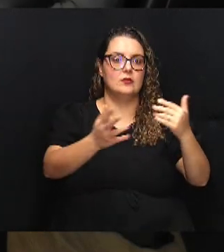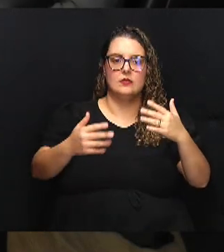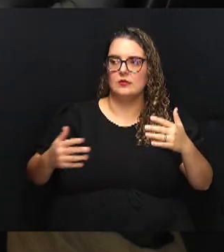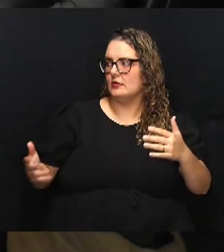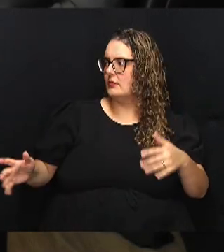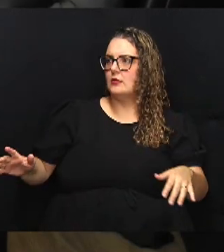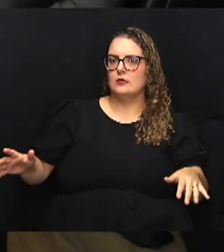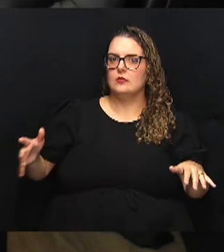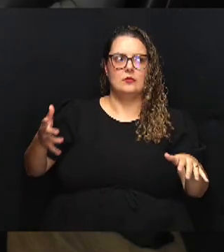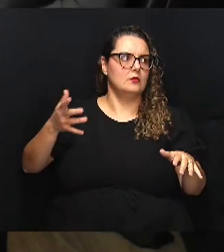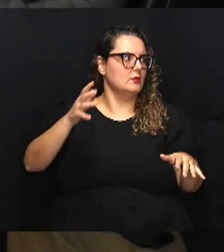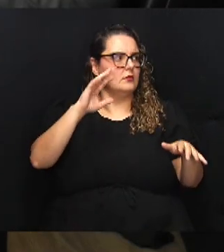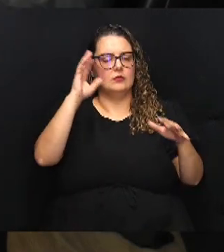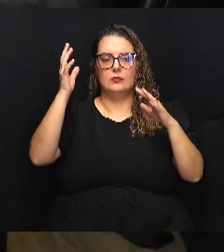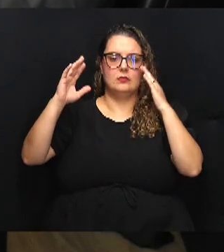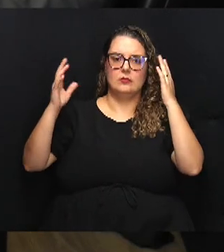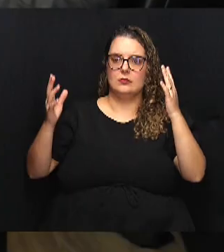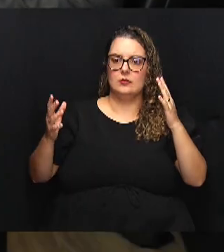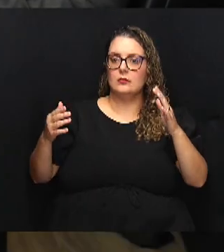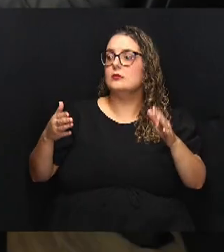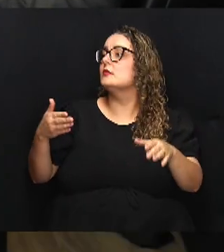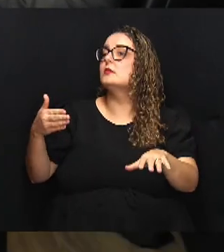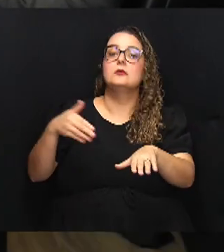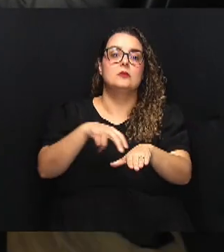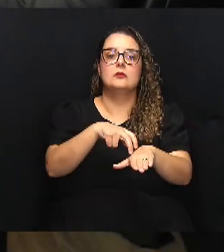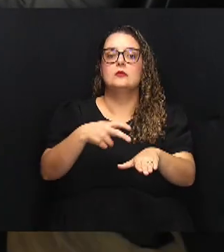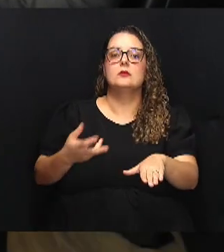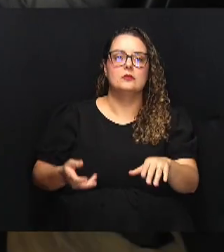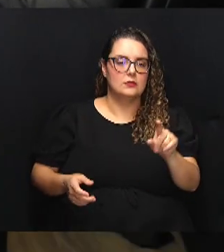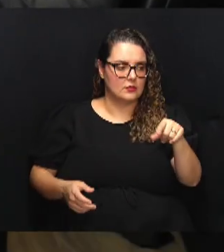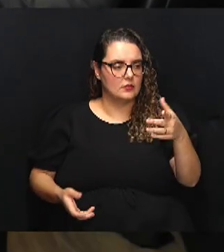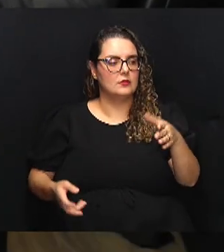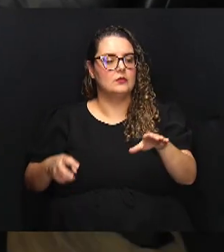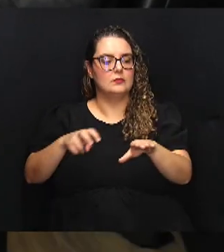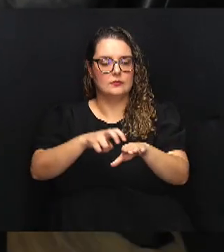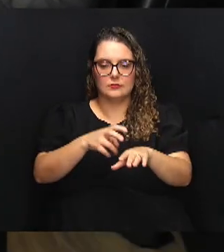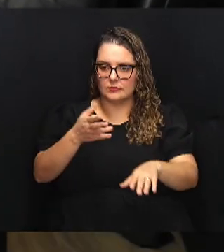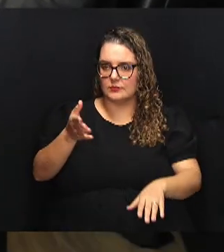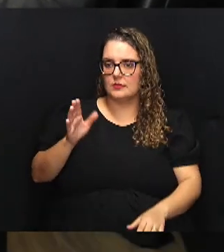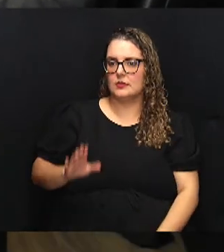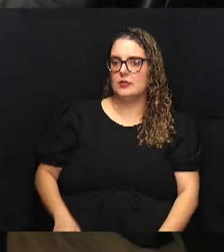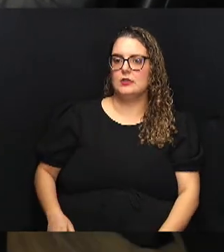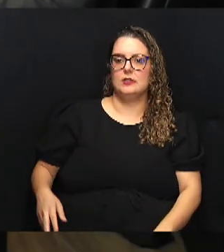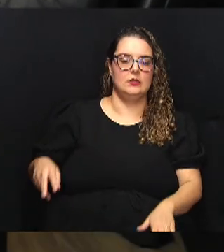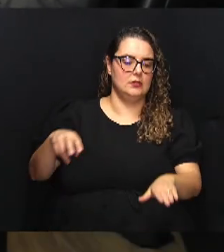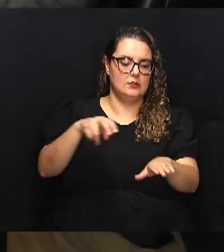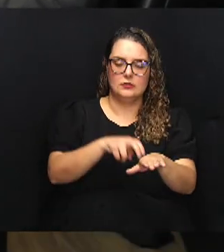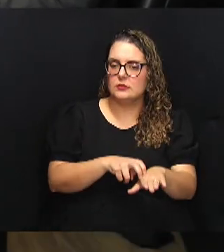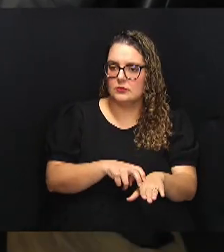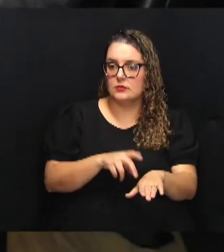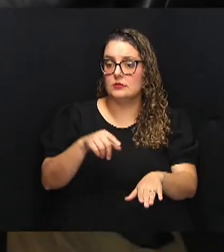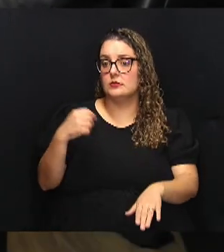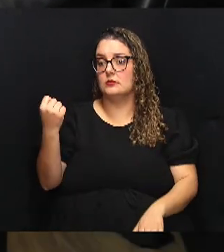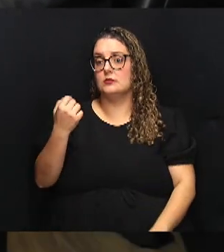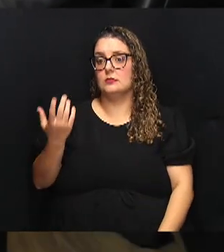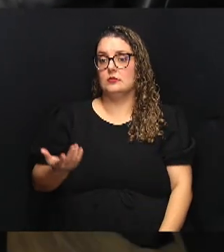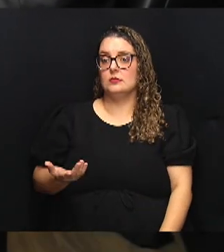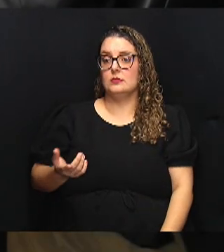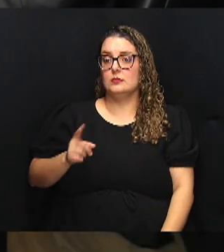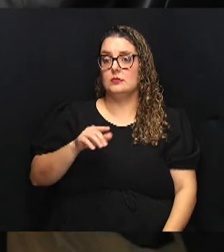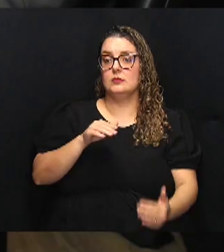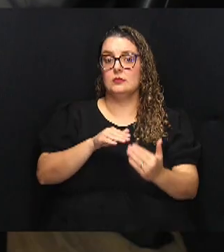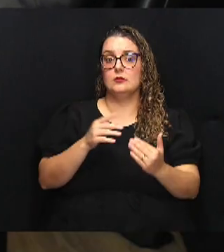você sai às vezes meio desnorteado. Você acaba entrando. E acaba entrando. E aí você entra, isso que é mais grave, sem combinar o